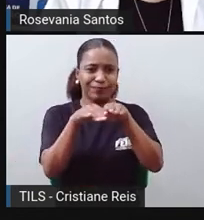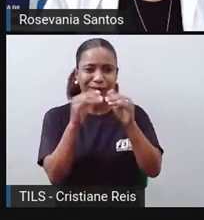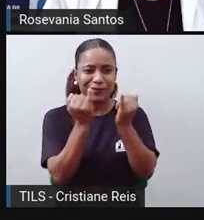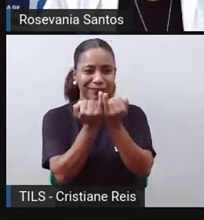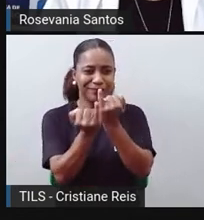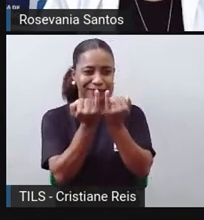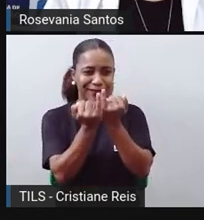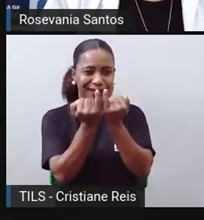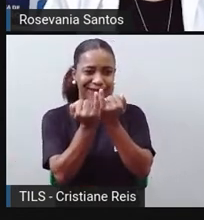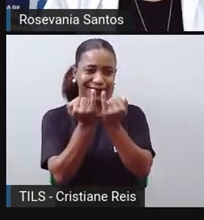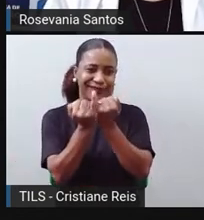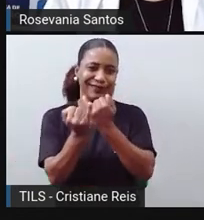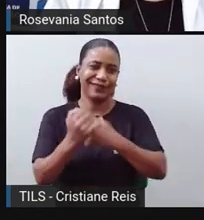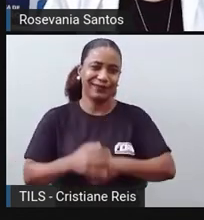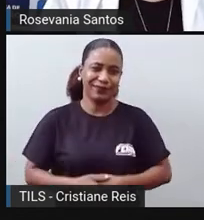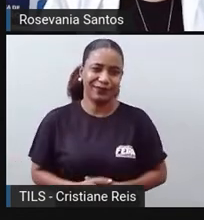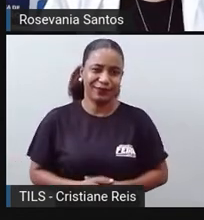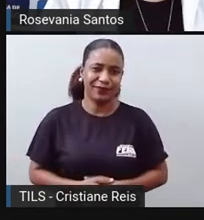semelhantes, e eles